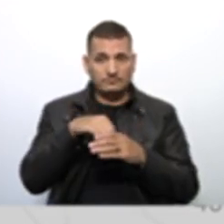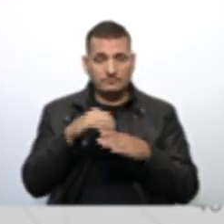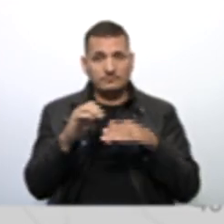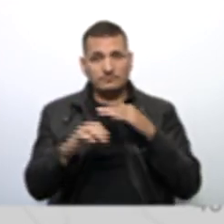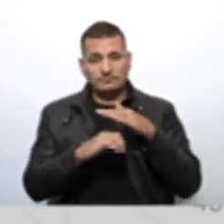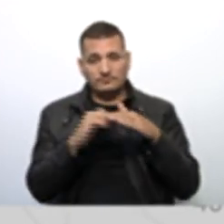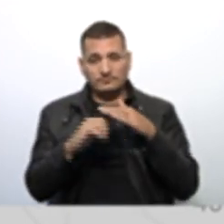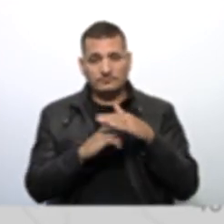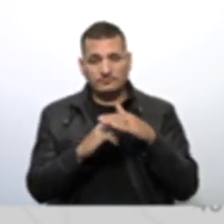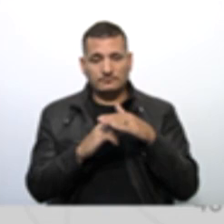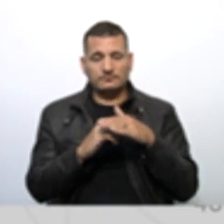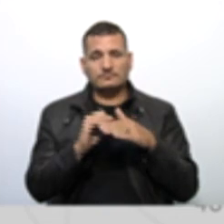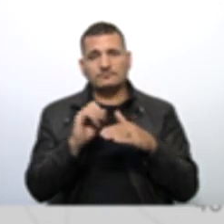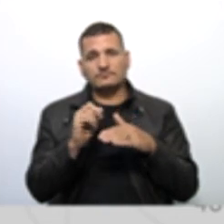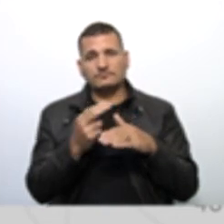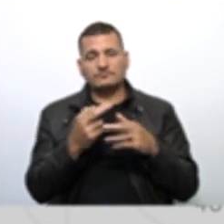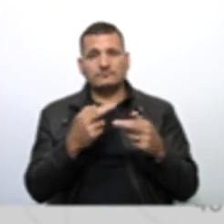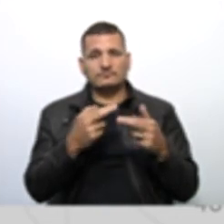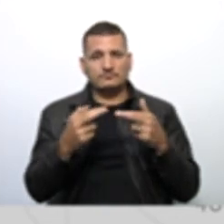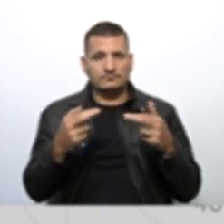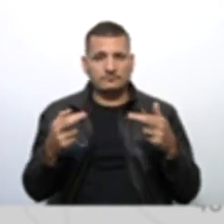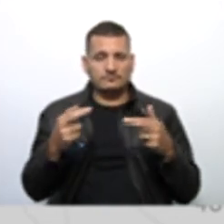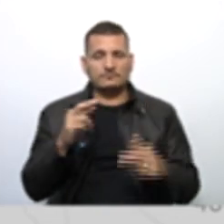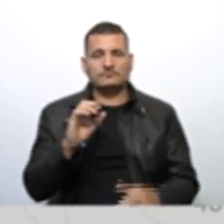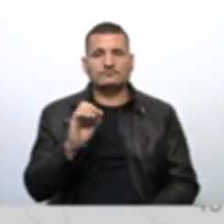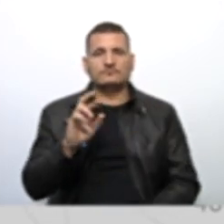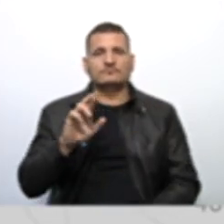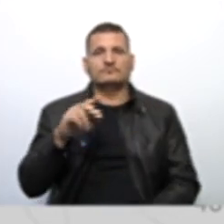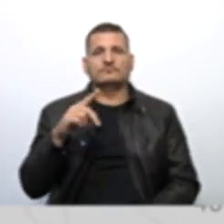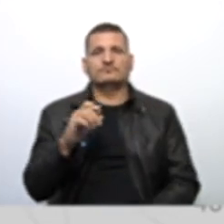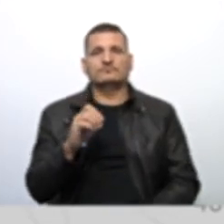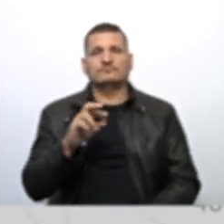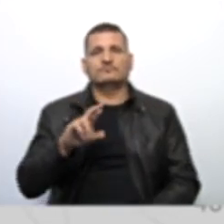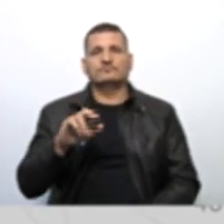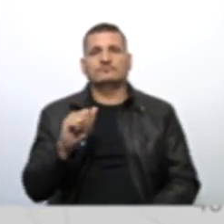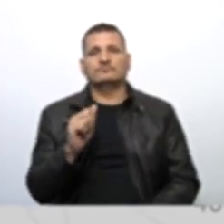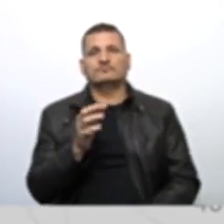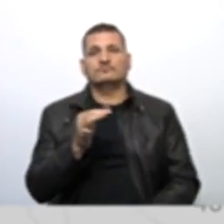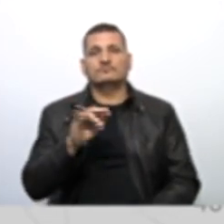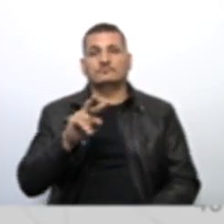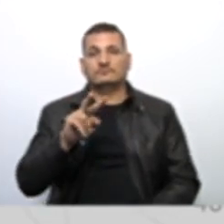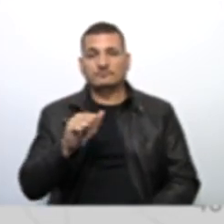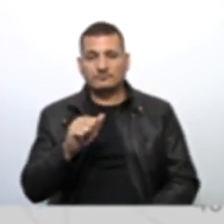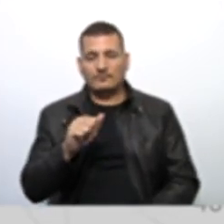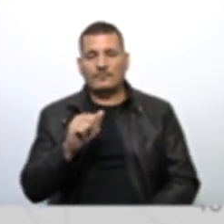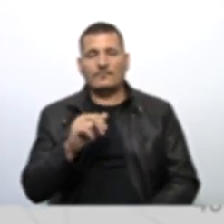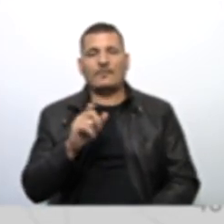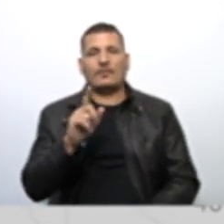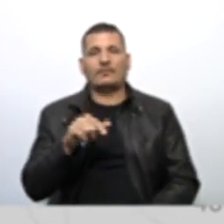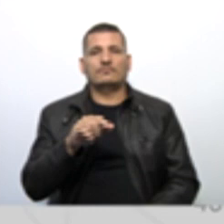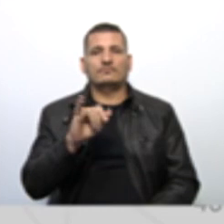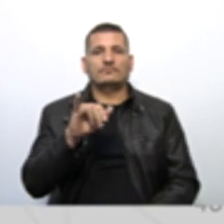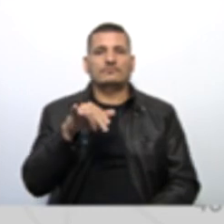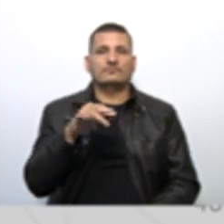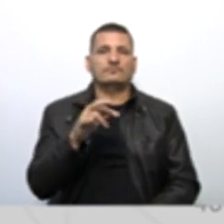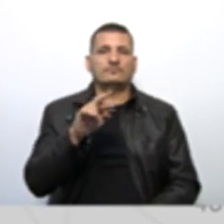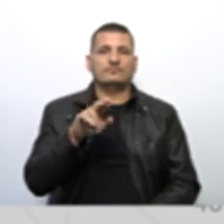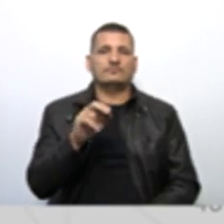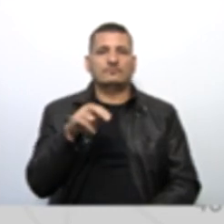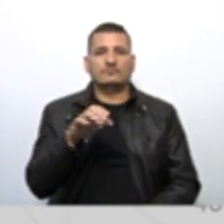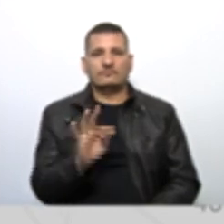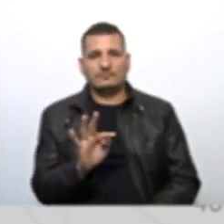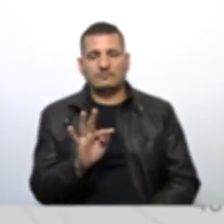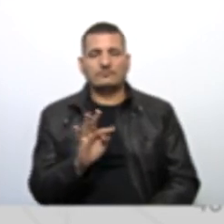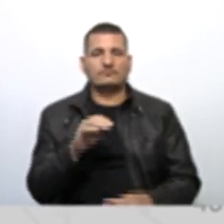empresa ou rede corporativa, nós tratamos de intranet, pessoal,